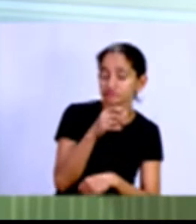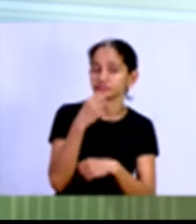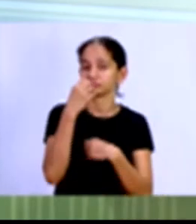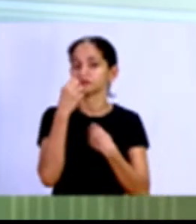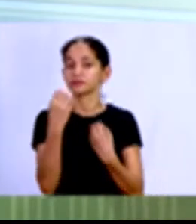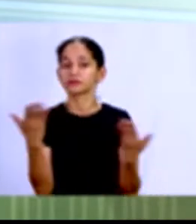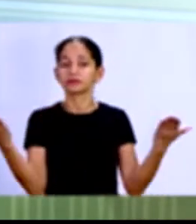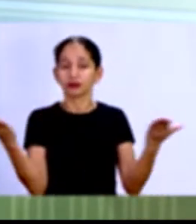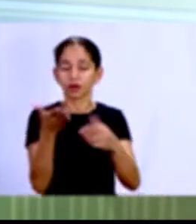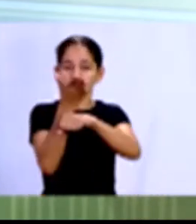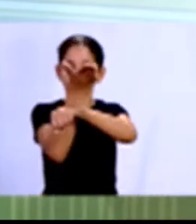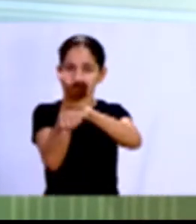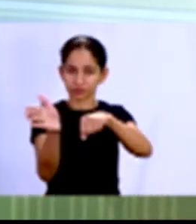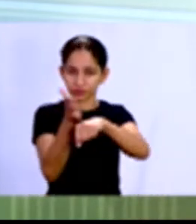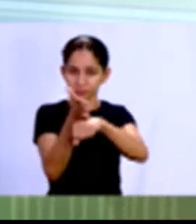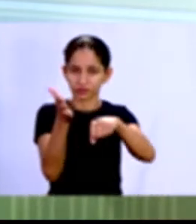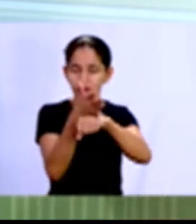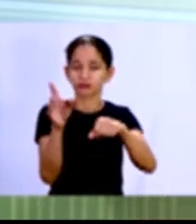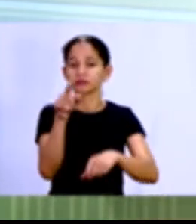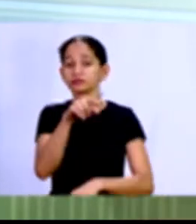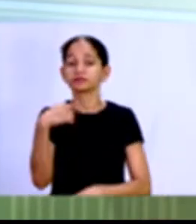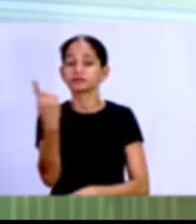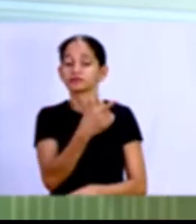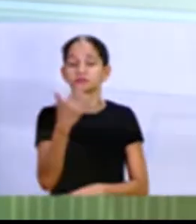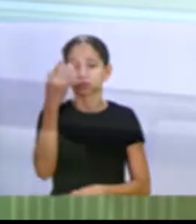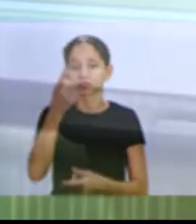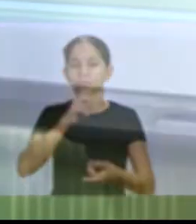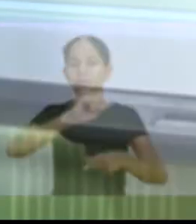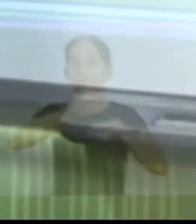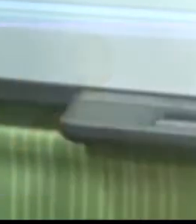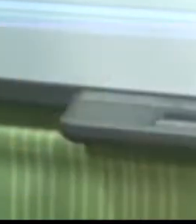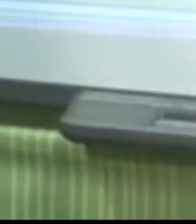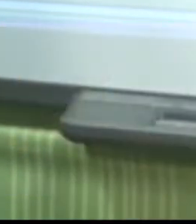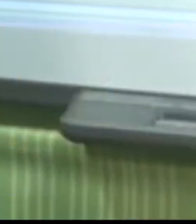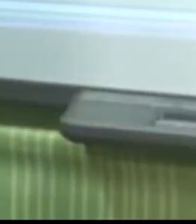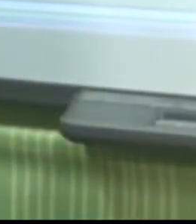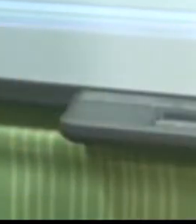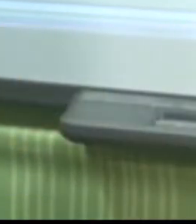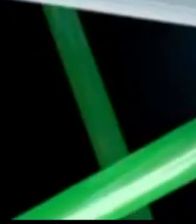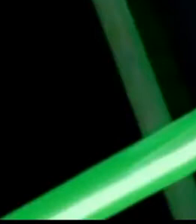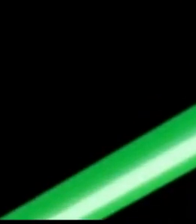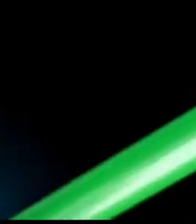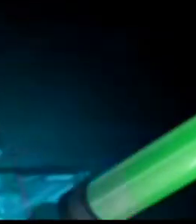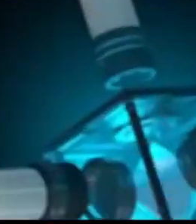Nós deixamos então a atividade para você e daqui a pouco a gente volta com a sua colaboração.